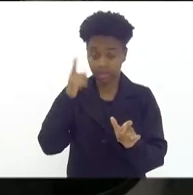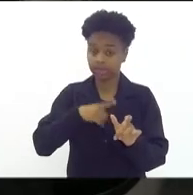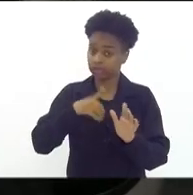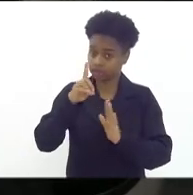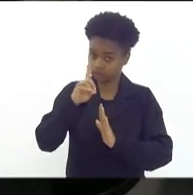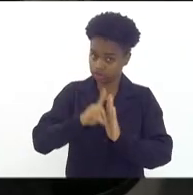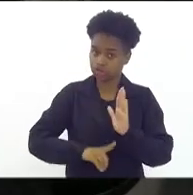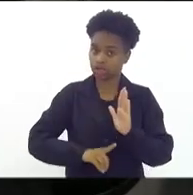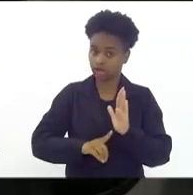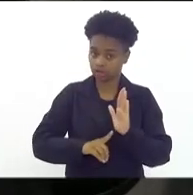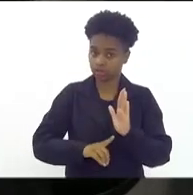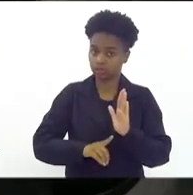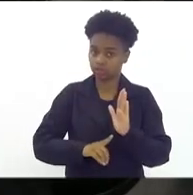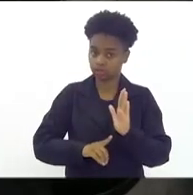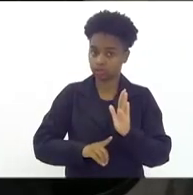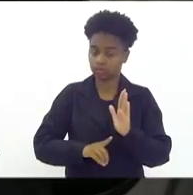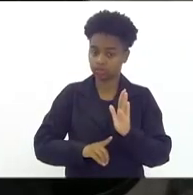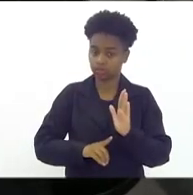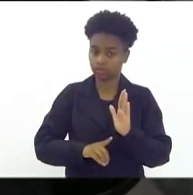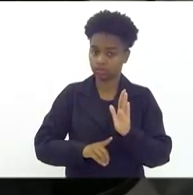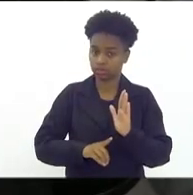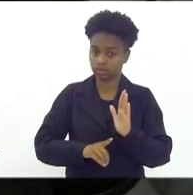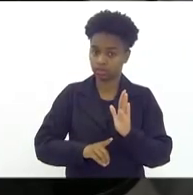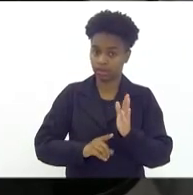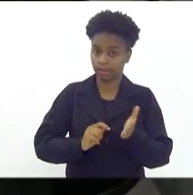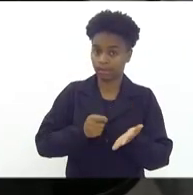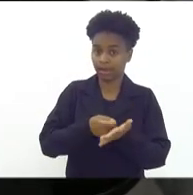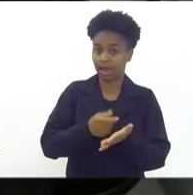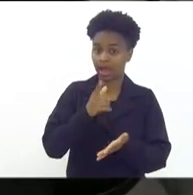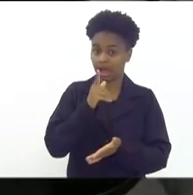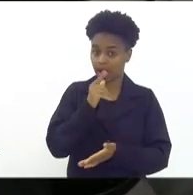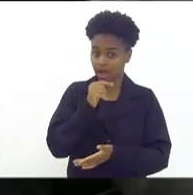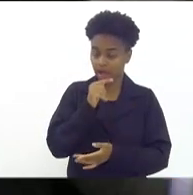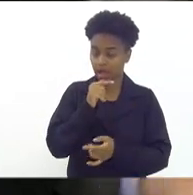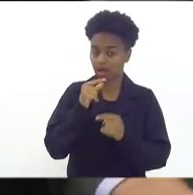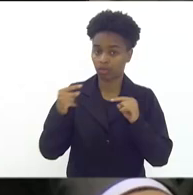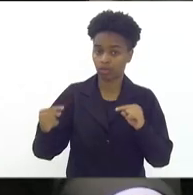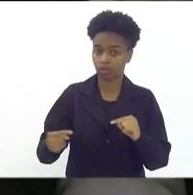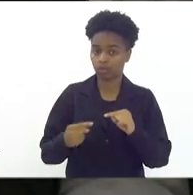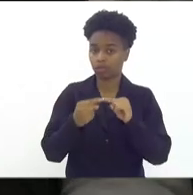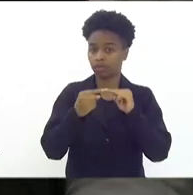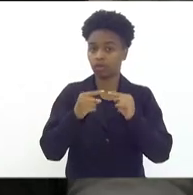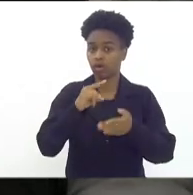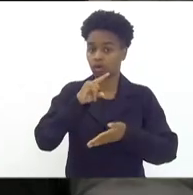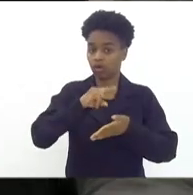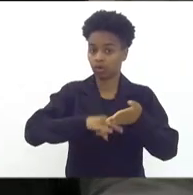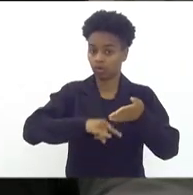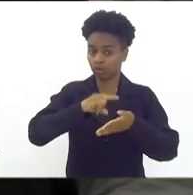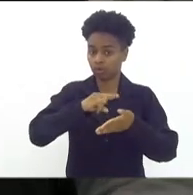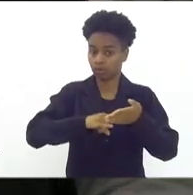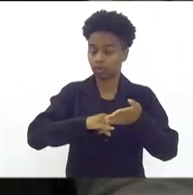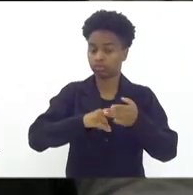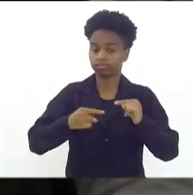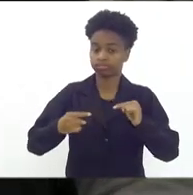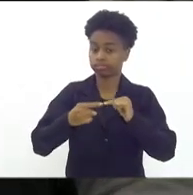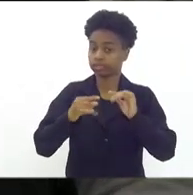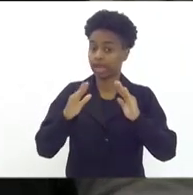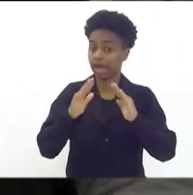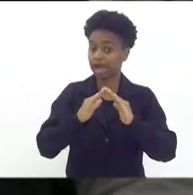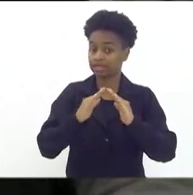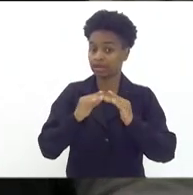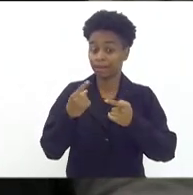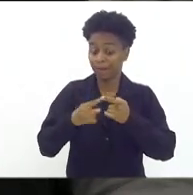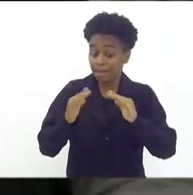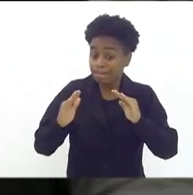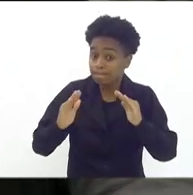de ser cobradas né na sua água através de uma conta Residencial eles